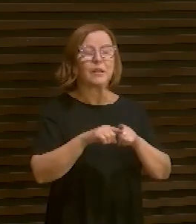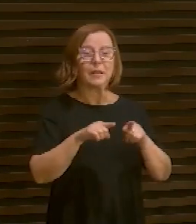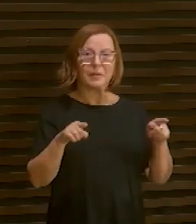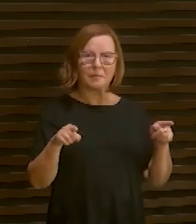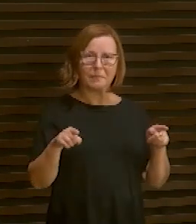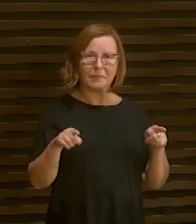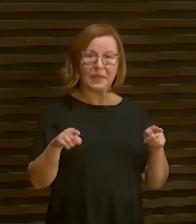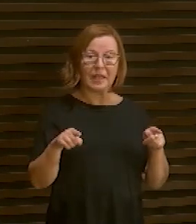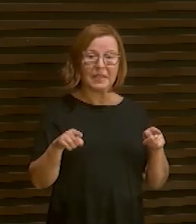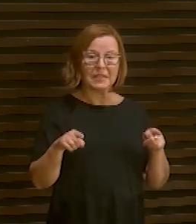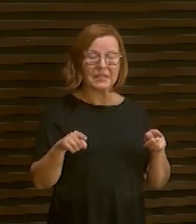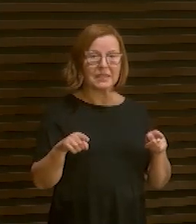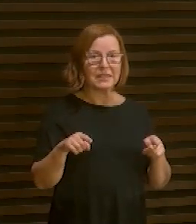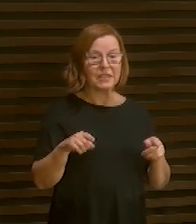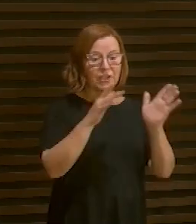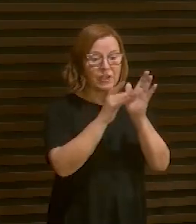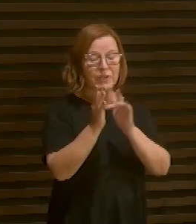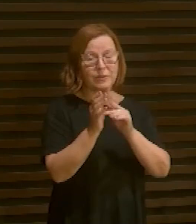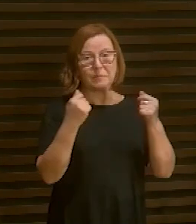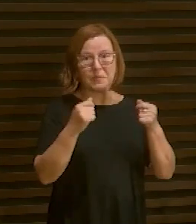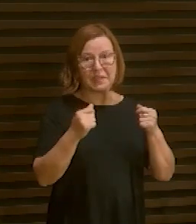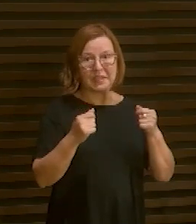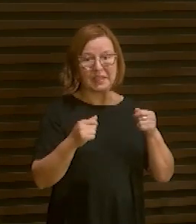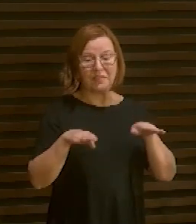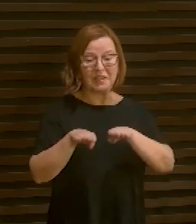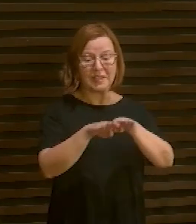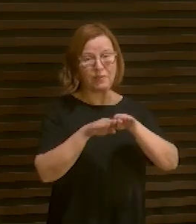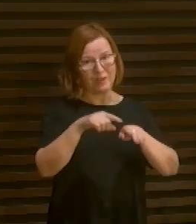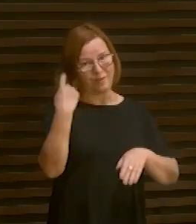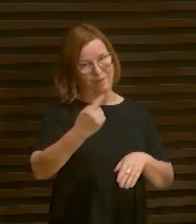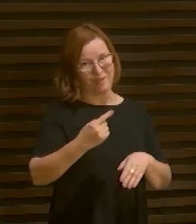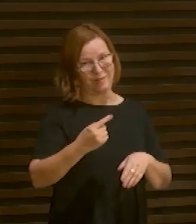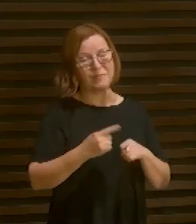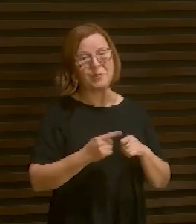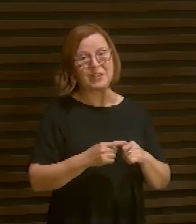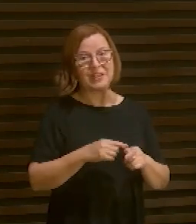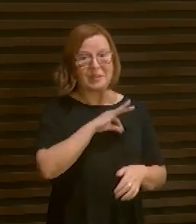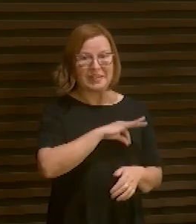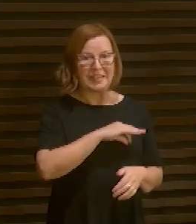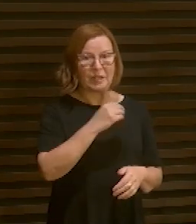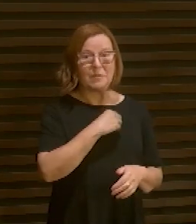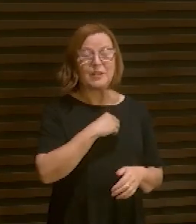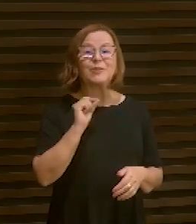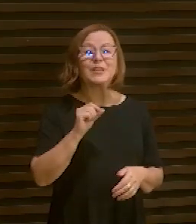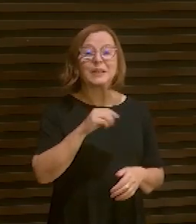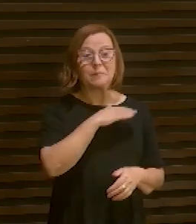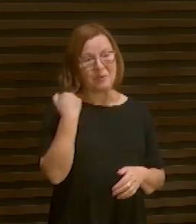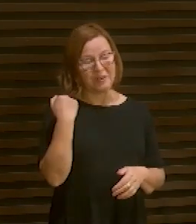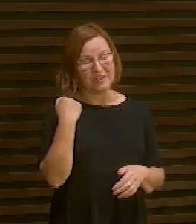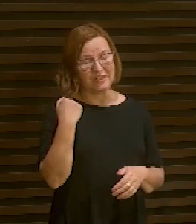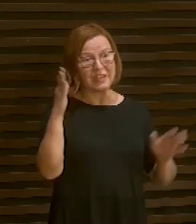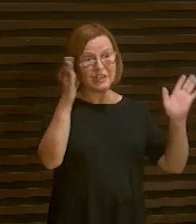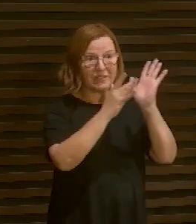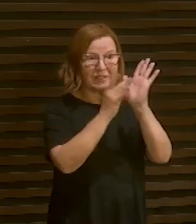chegar no nosso nível, na nossa altura. O salário do pecado é o quê? A morte. Ele precisava entrar nesse